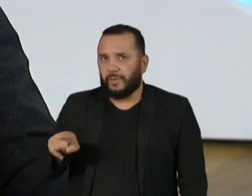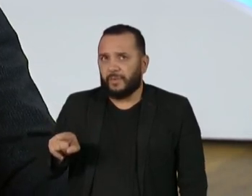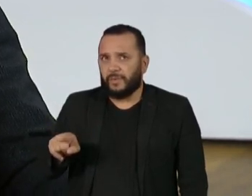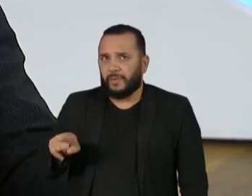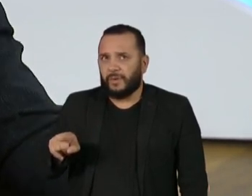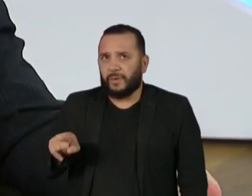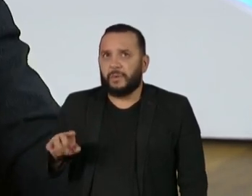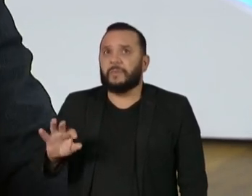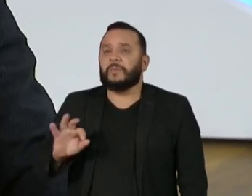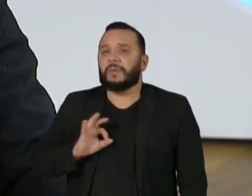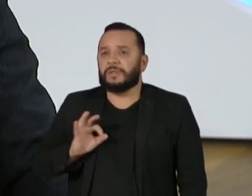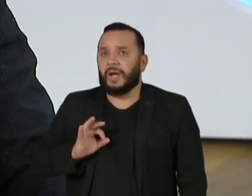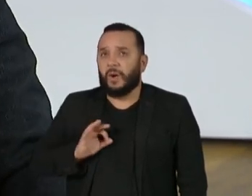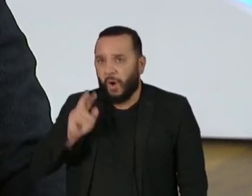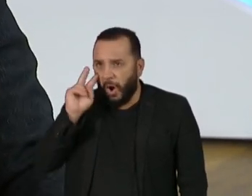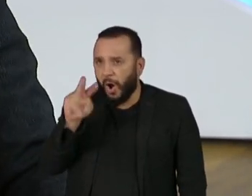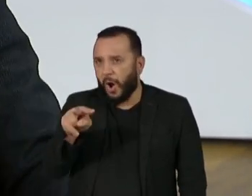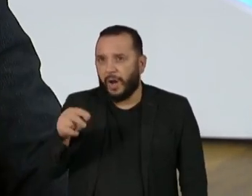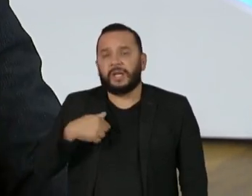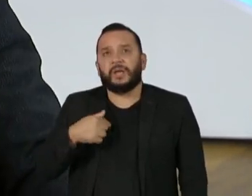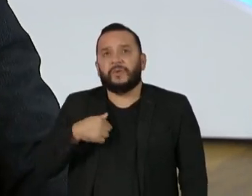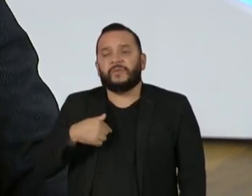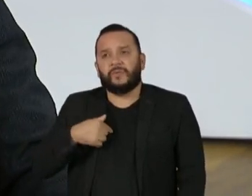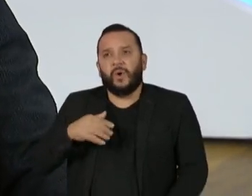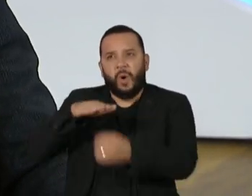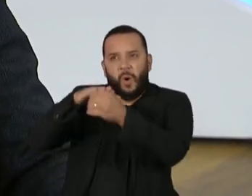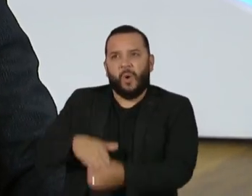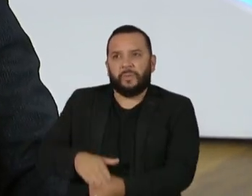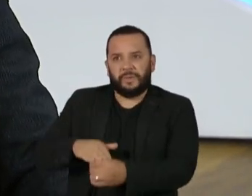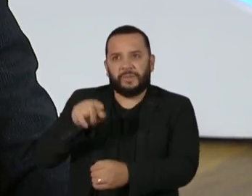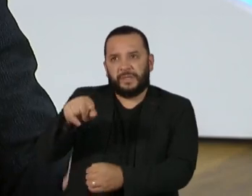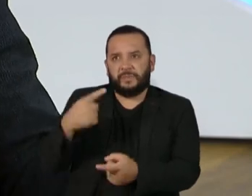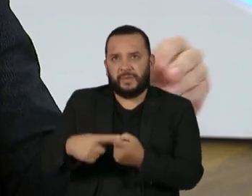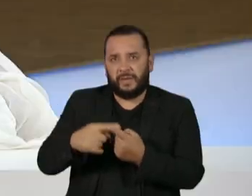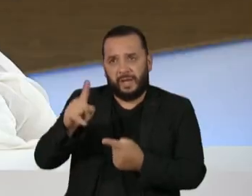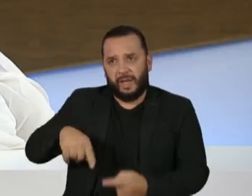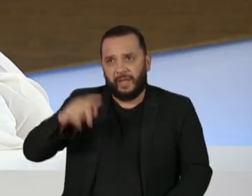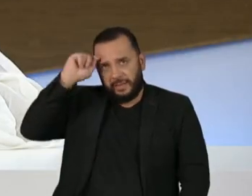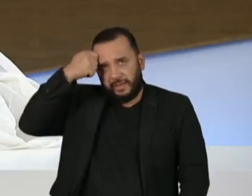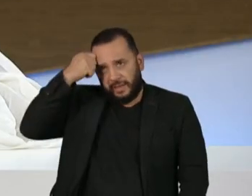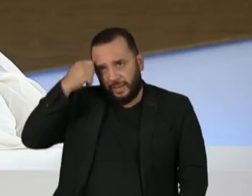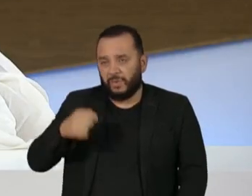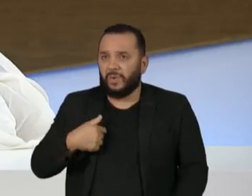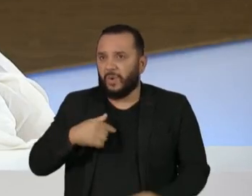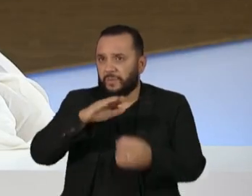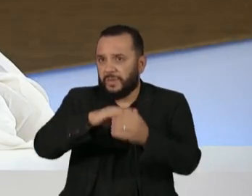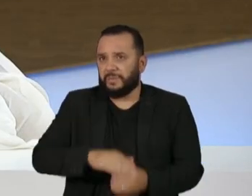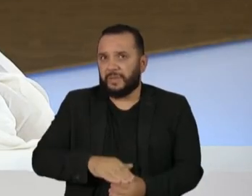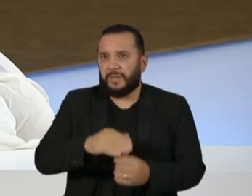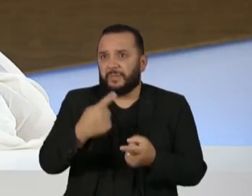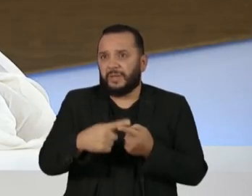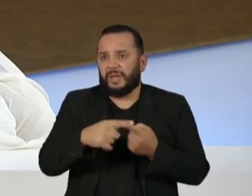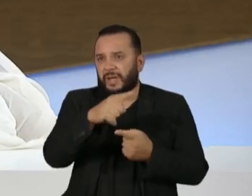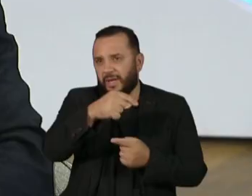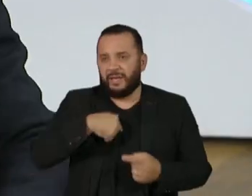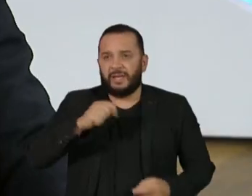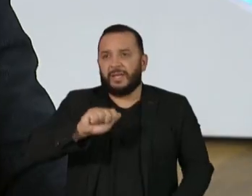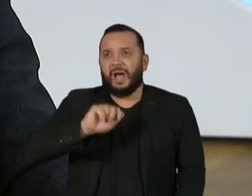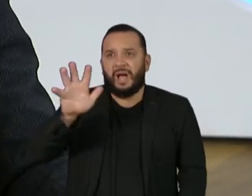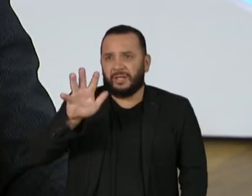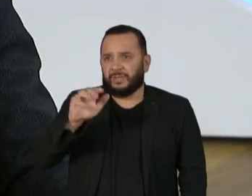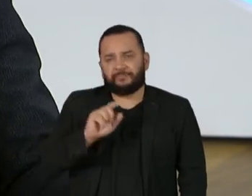ele não olha lá e fala assim eu vou reprimir porque ele é negro porque ele é asiático o policial